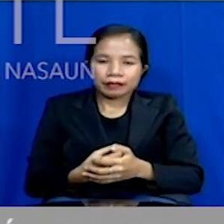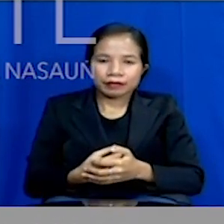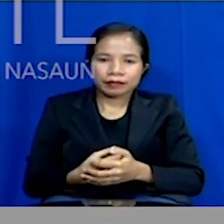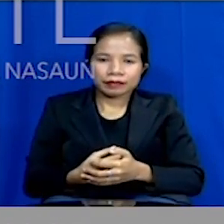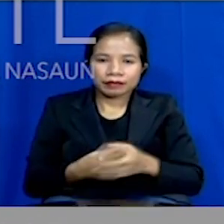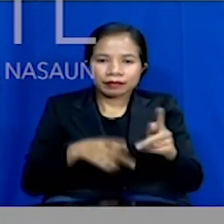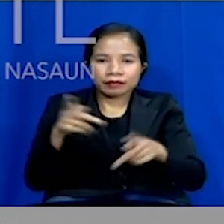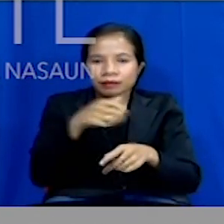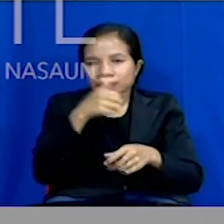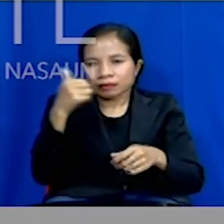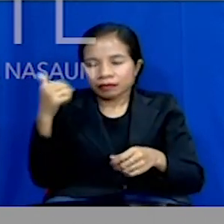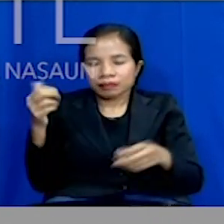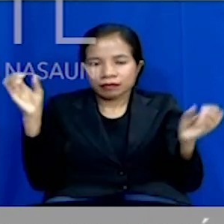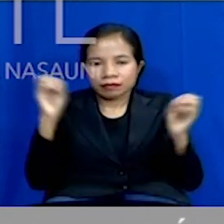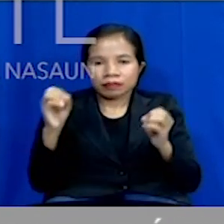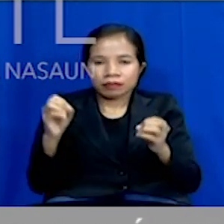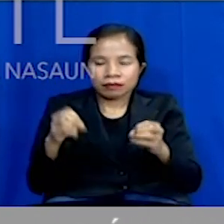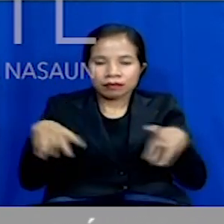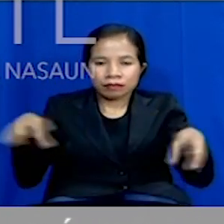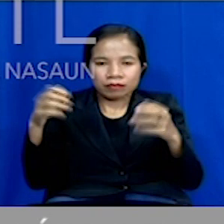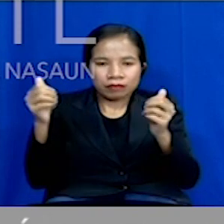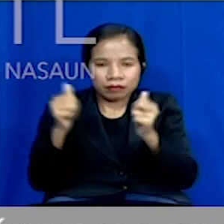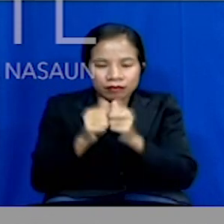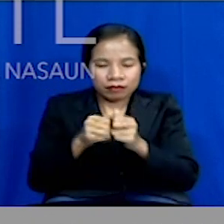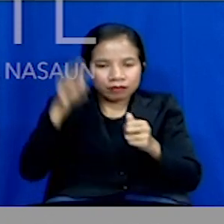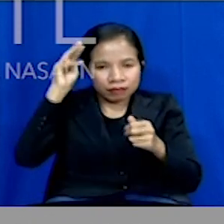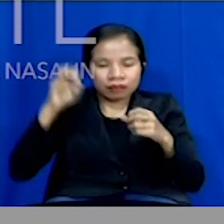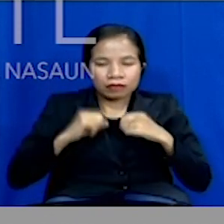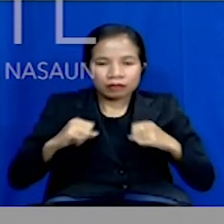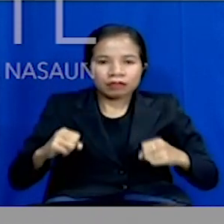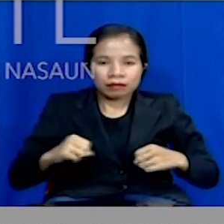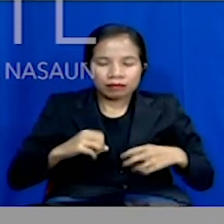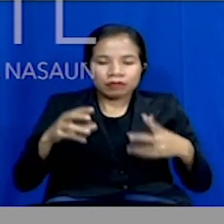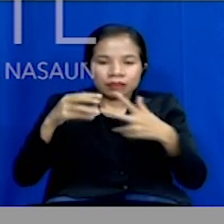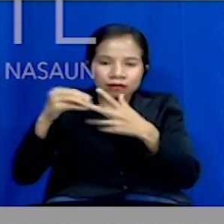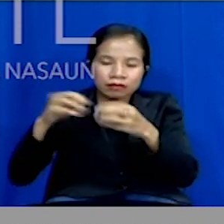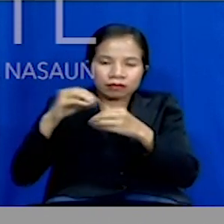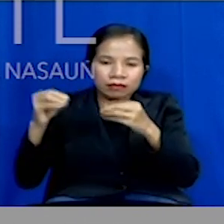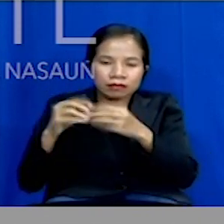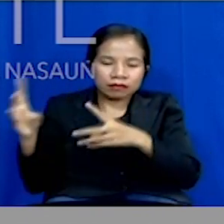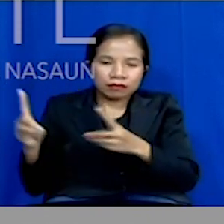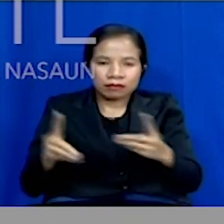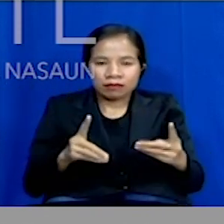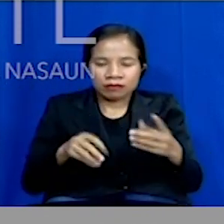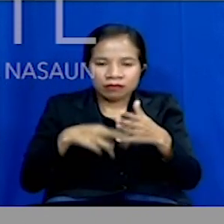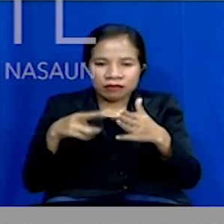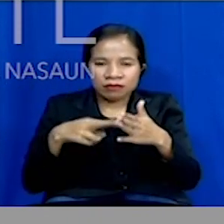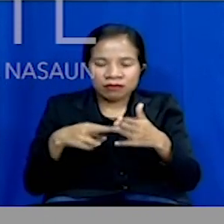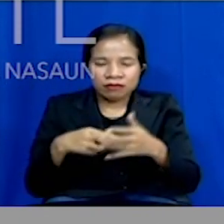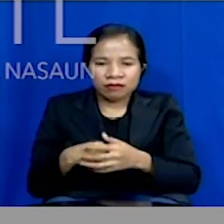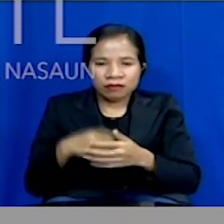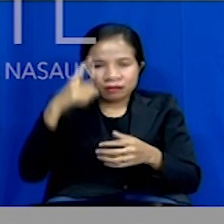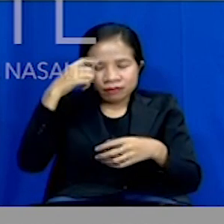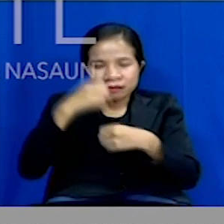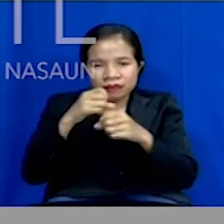é um balão que lá de um coopera o Ministério da Saúde lhe com a implementação de medidas. Da maneira que cria a